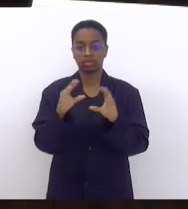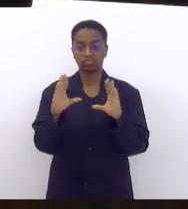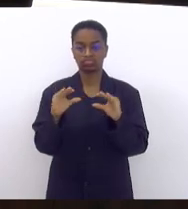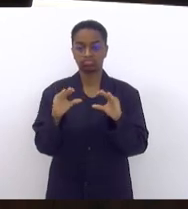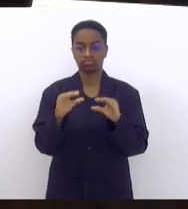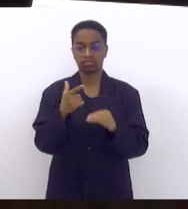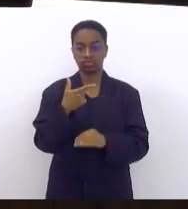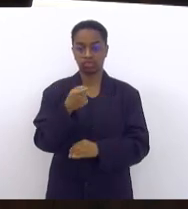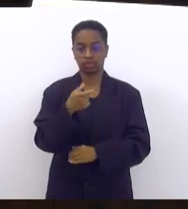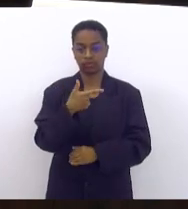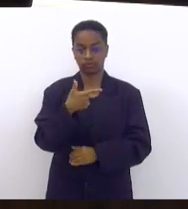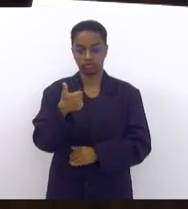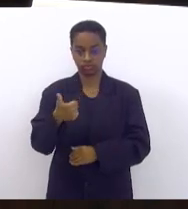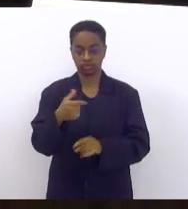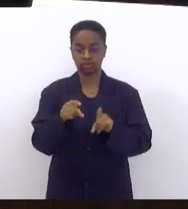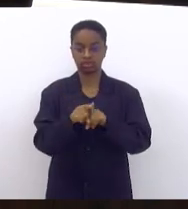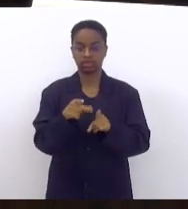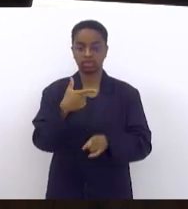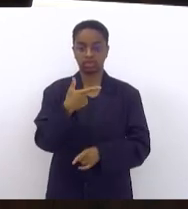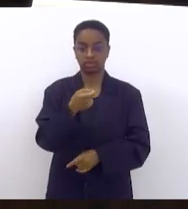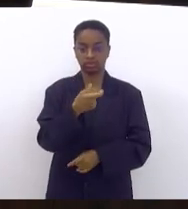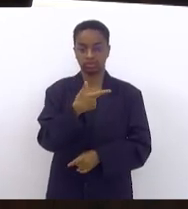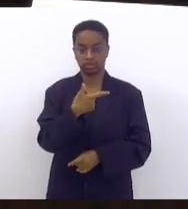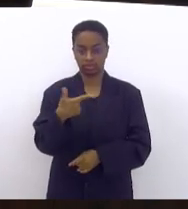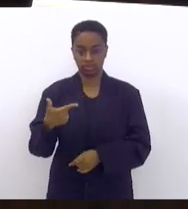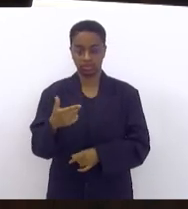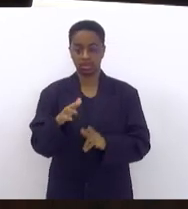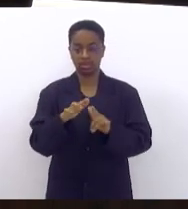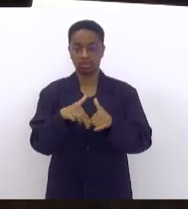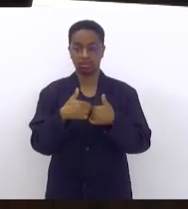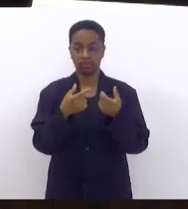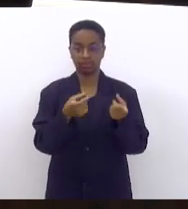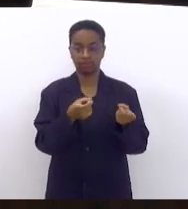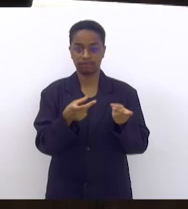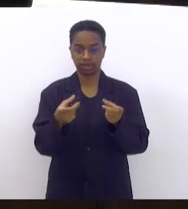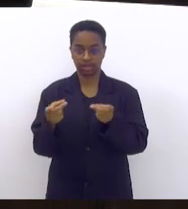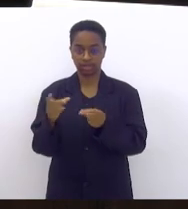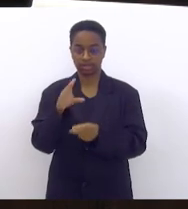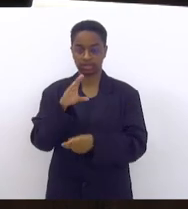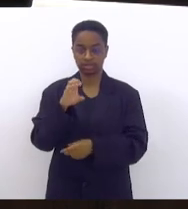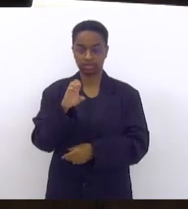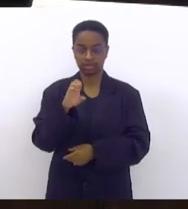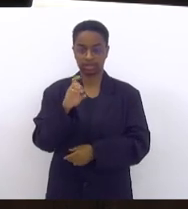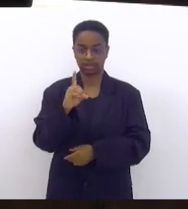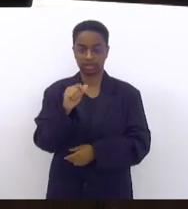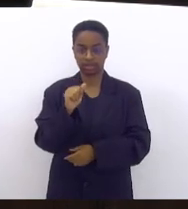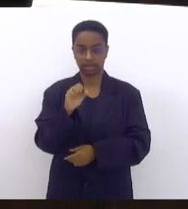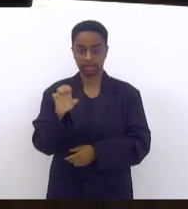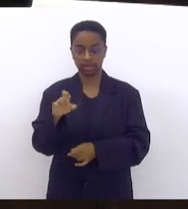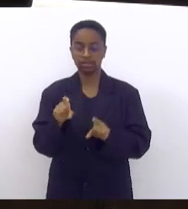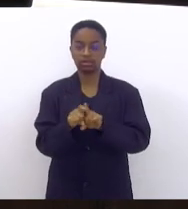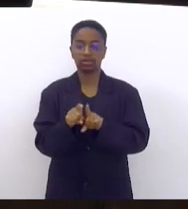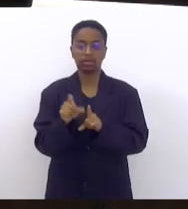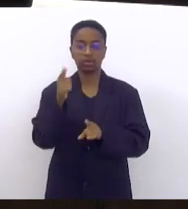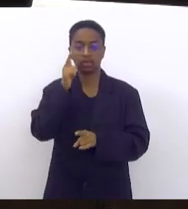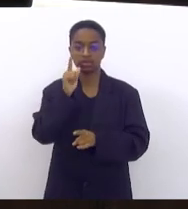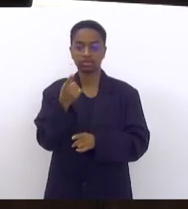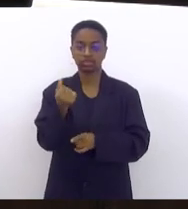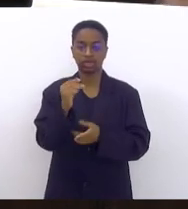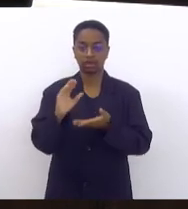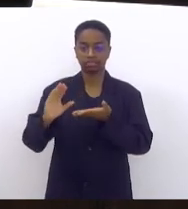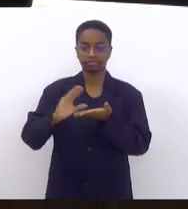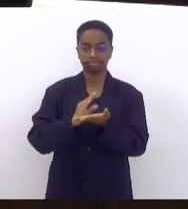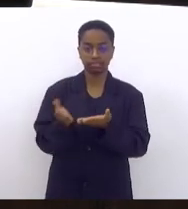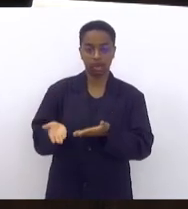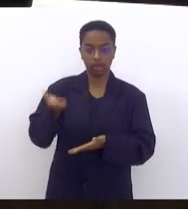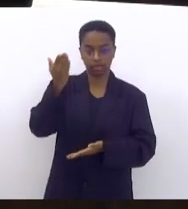2022, 21, 22, né, por conta da venda da SEDAI. O governo aumentou também a arrecadação naquele momento. A gente